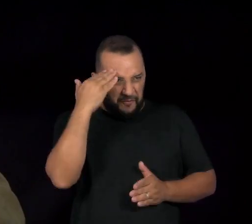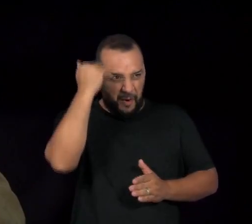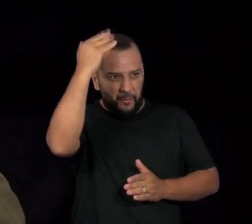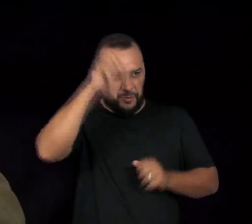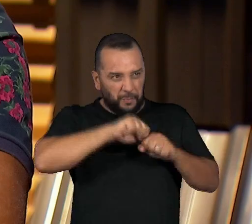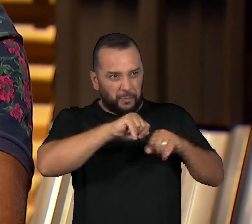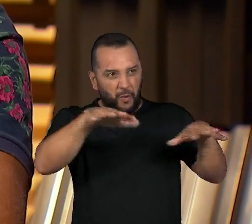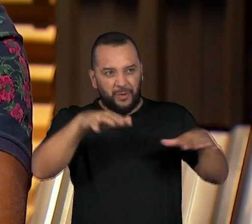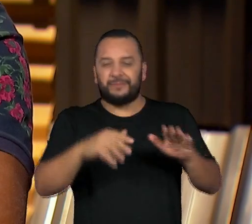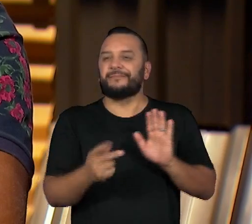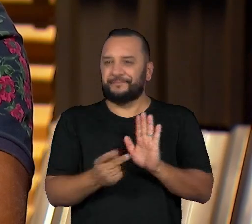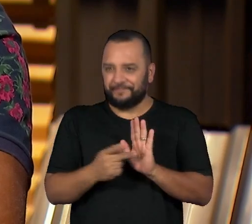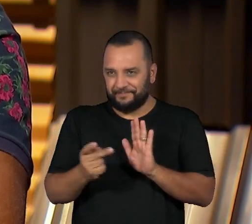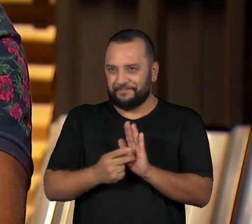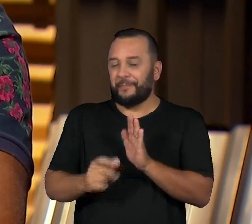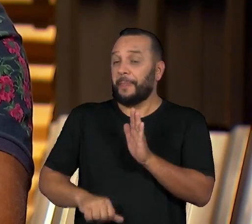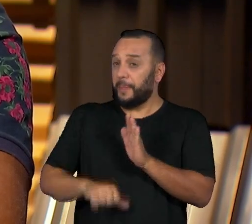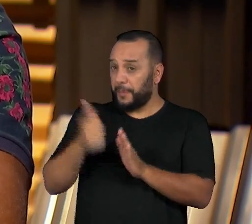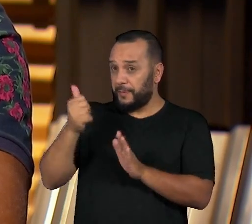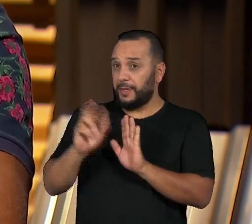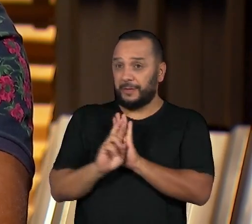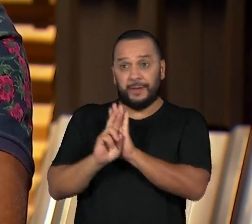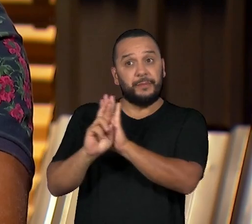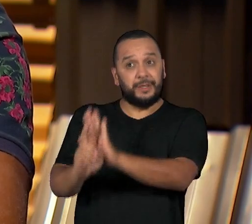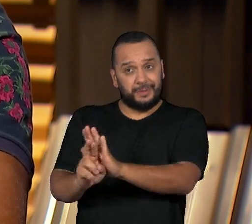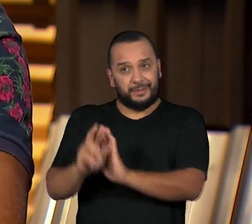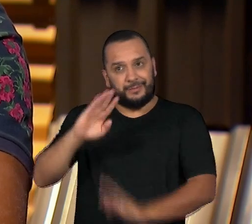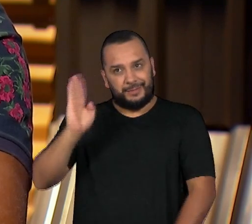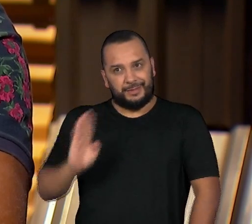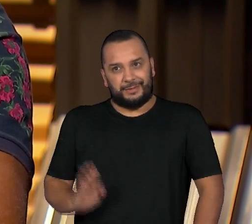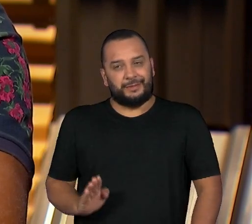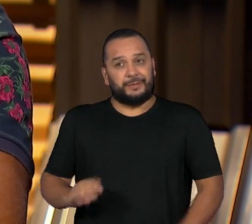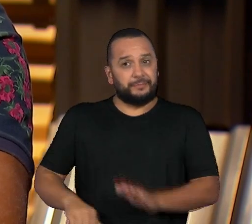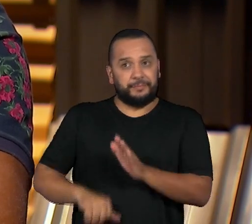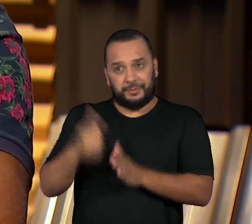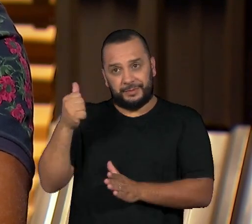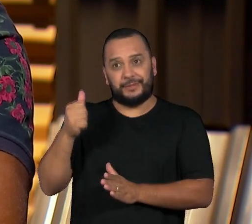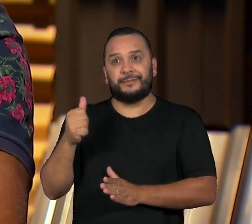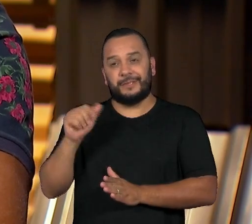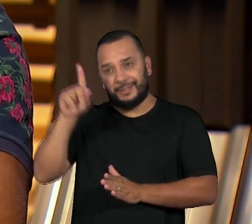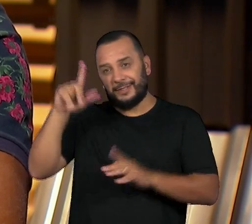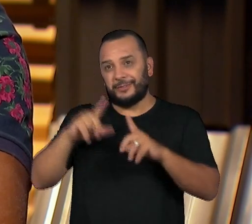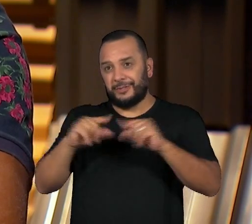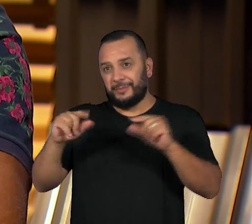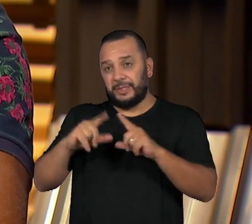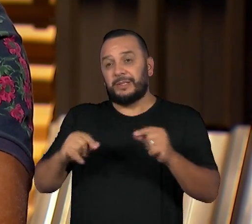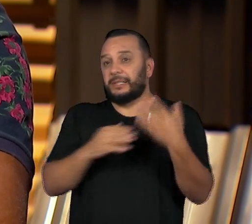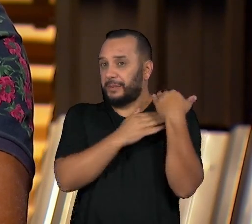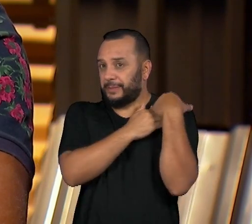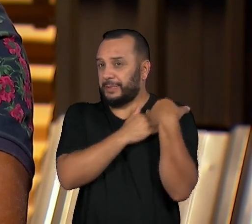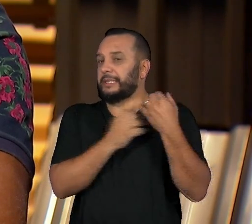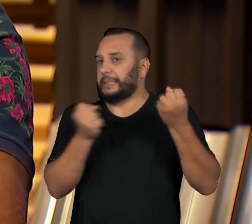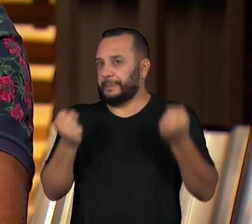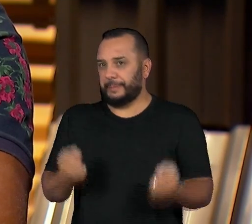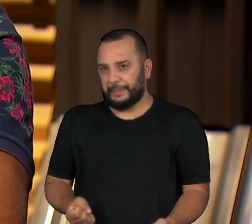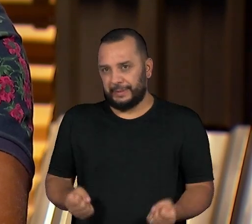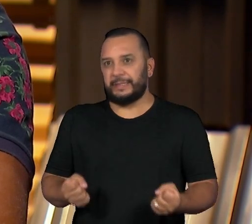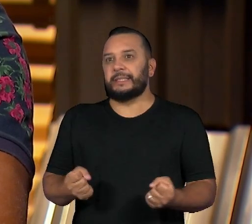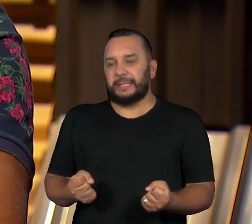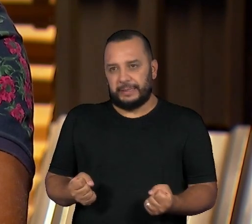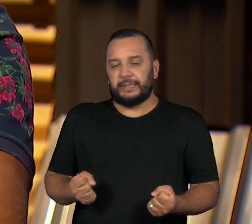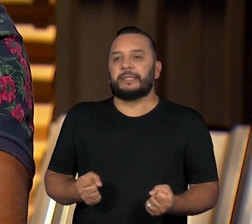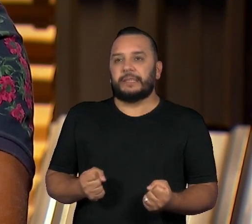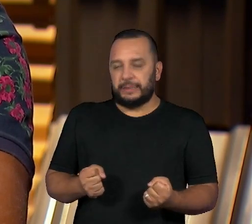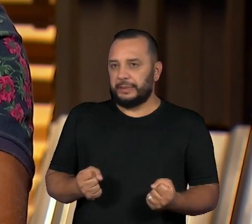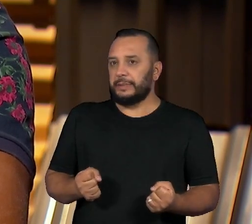Foi a primeira vez que eu estava representando o Brasil, né? Representando o Brasil e a responsabilidade que eu tive naquele